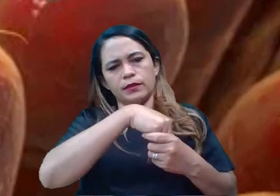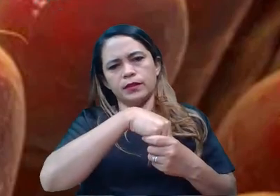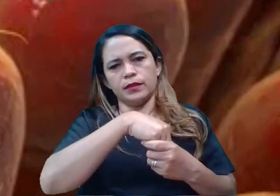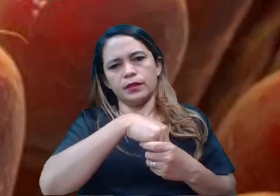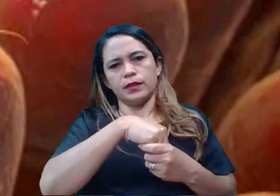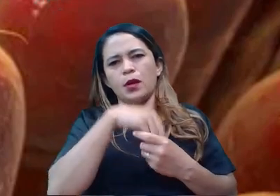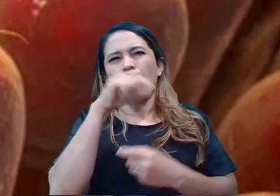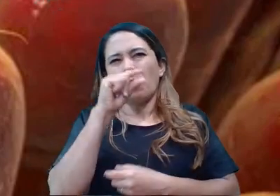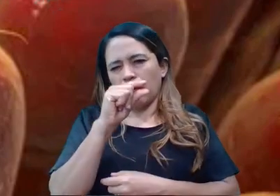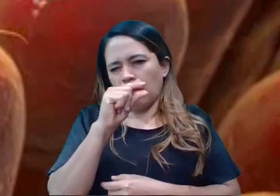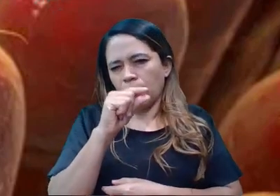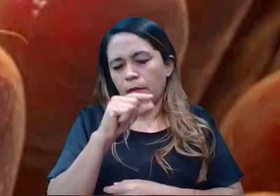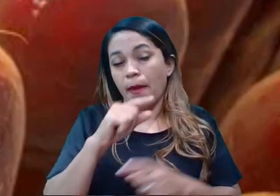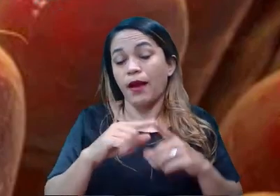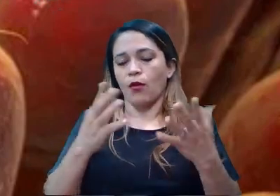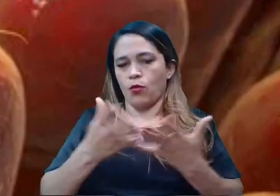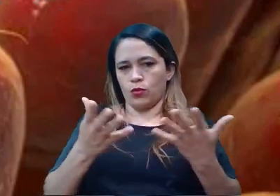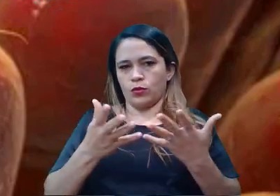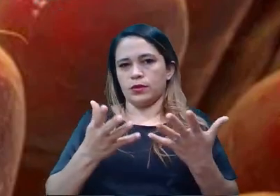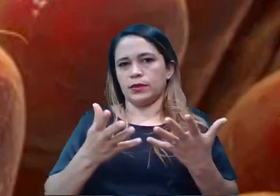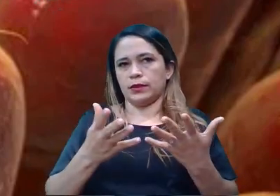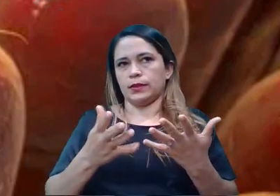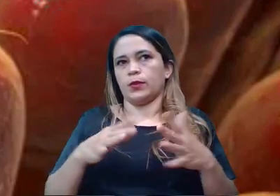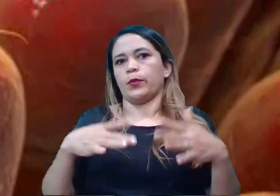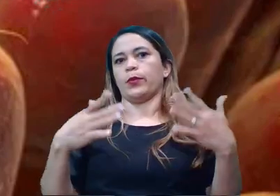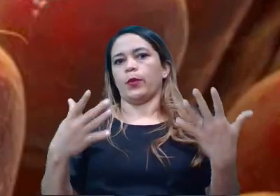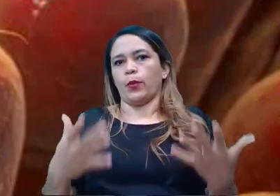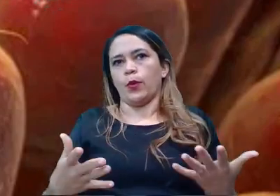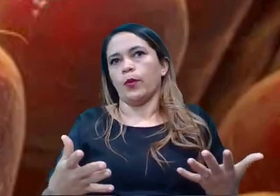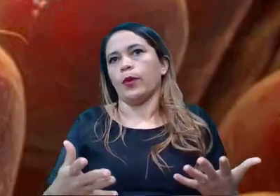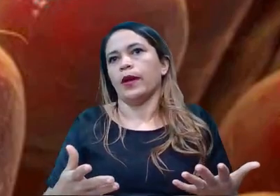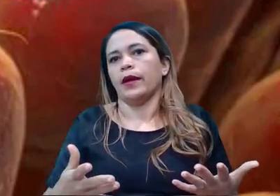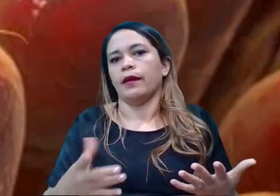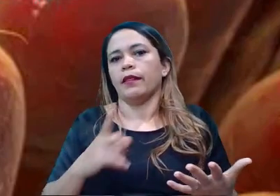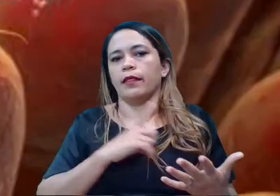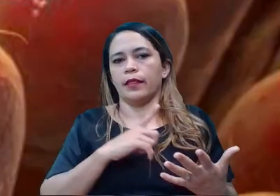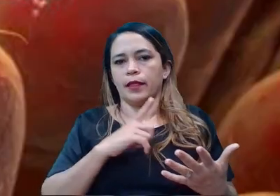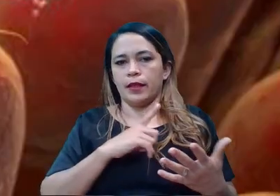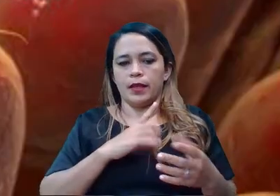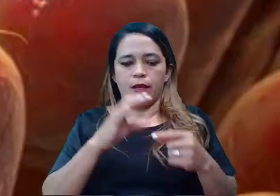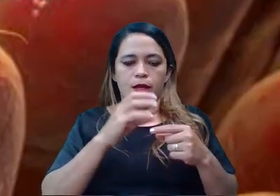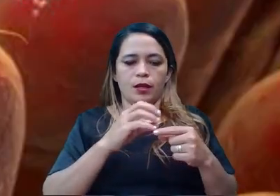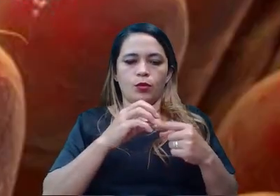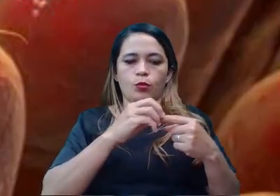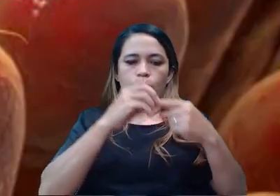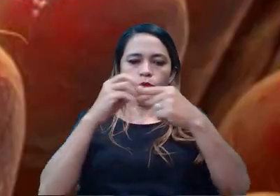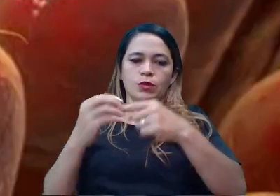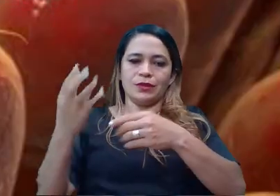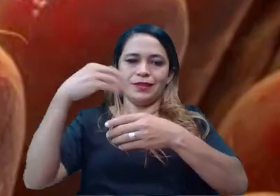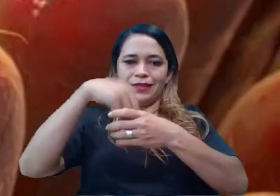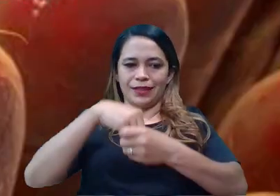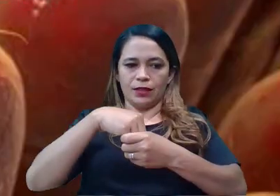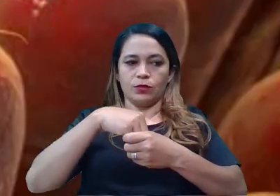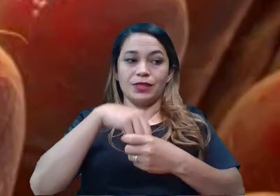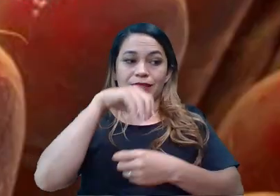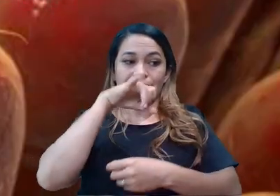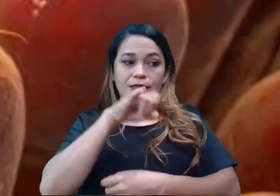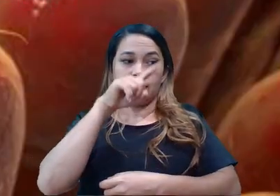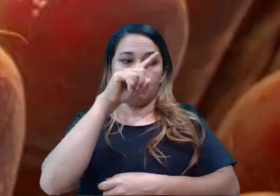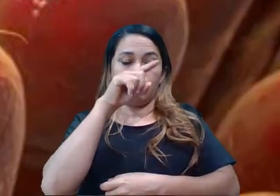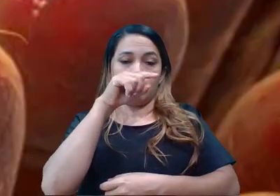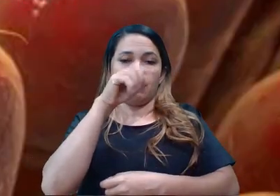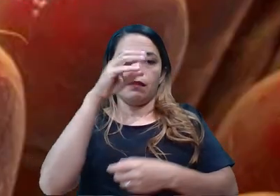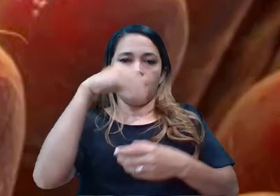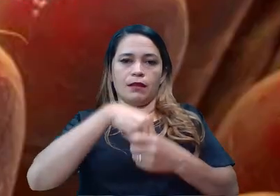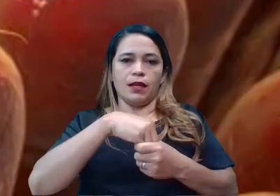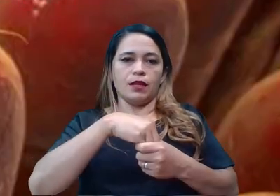muito pequena. Agora, qual é a chance desse mosquito ter um protozoário dentro dele se dentro da sua casa você tem um